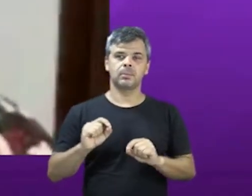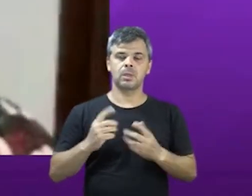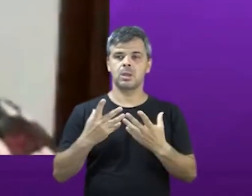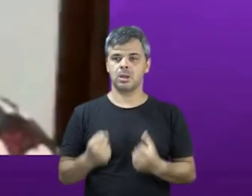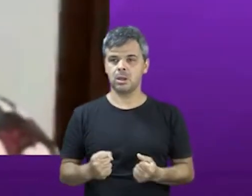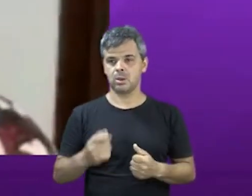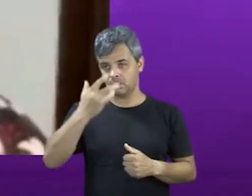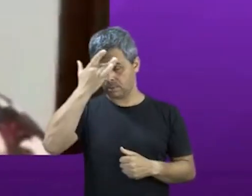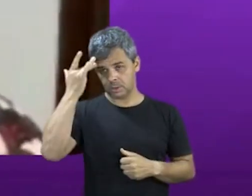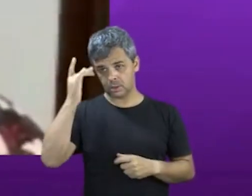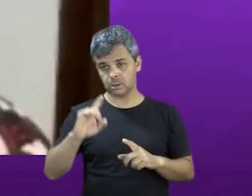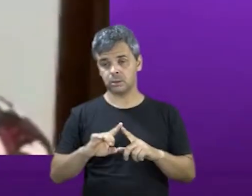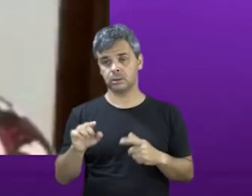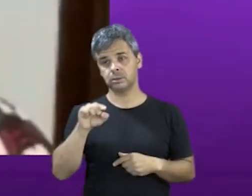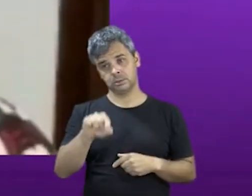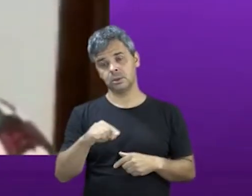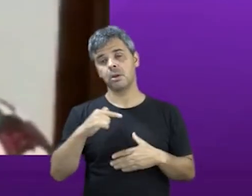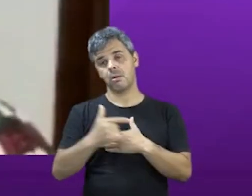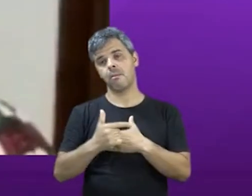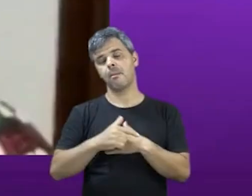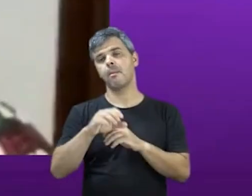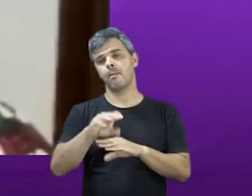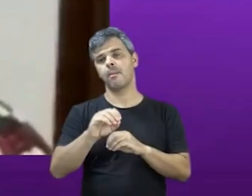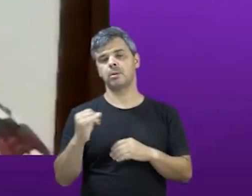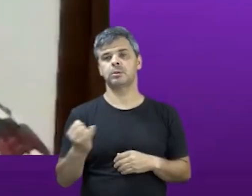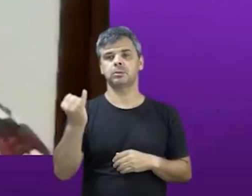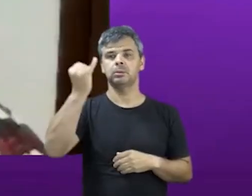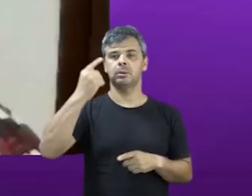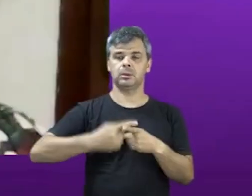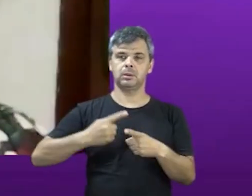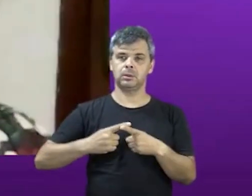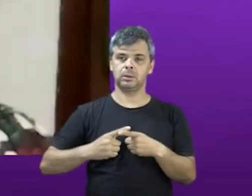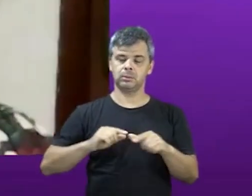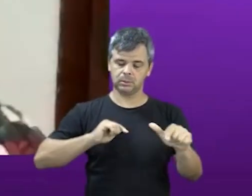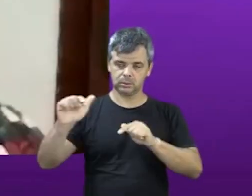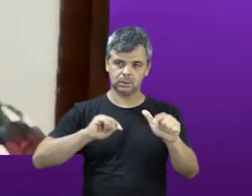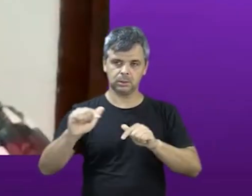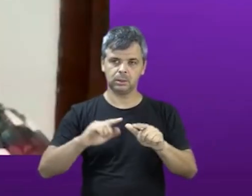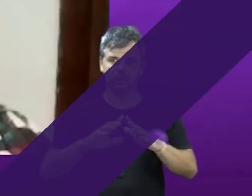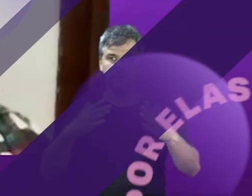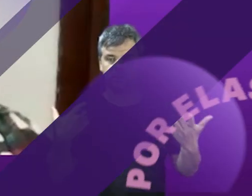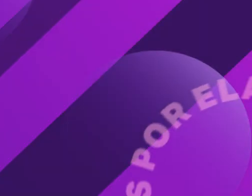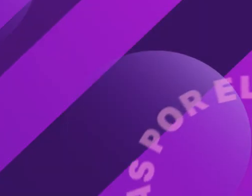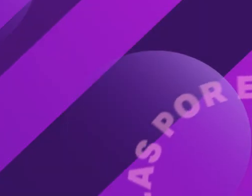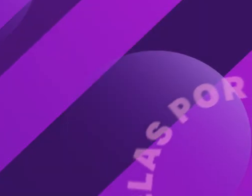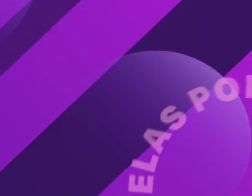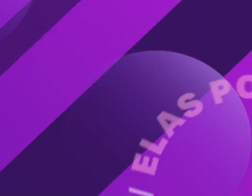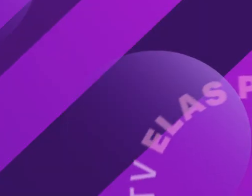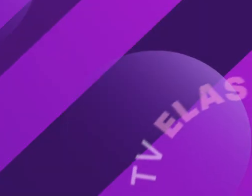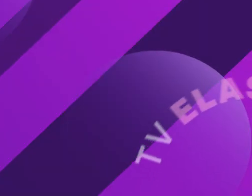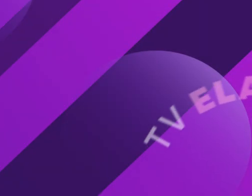acolher outras pessoas. E isso, no papel da educação, ela é muito importante, porque a gente acaba trabalhando a inclusão.